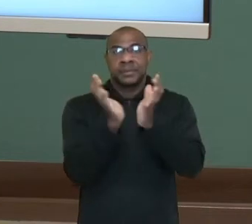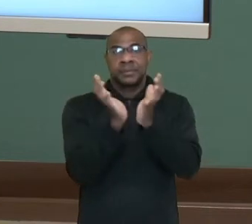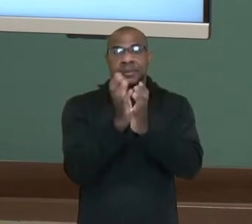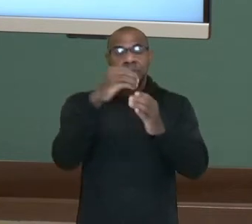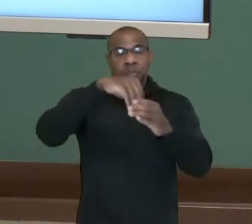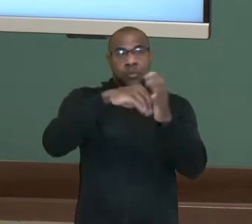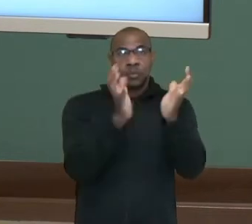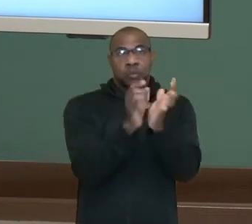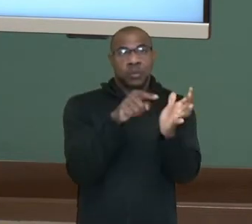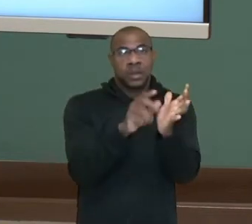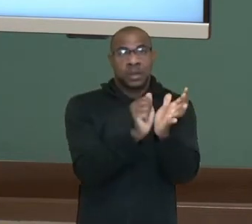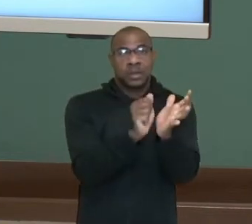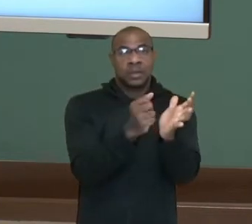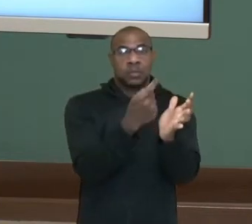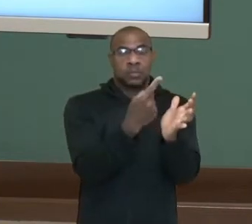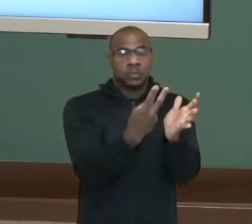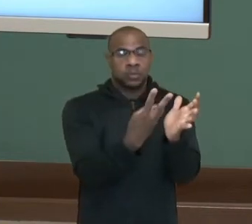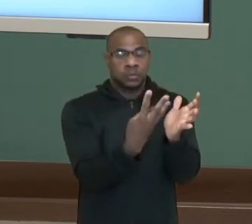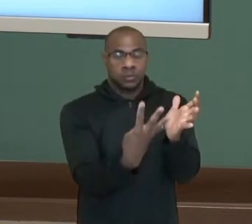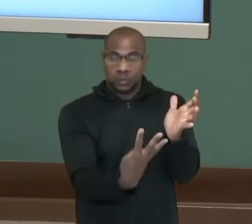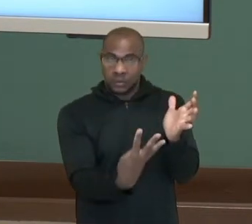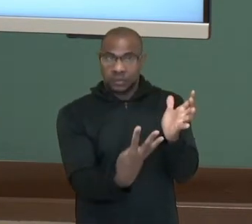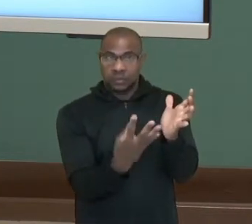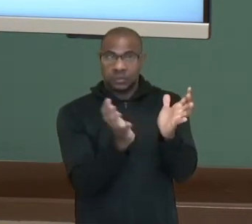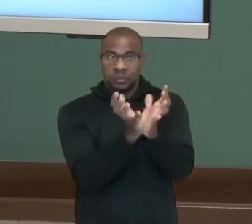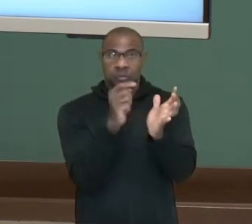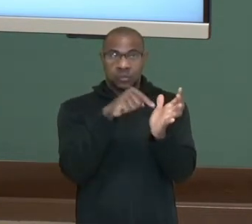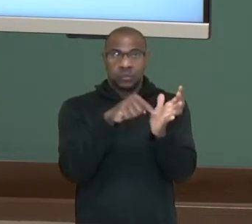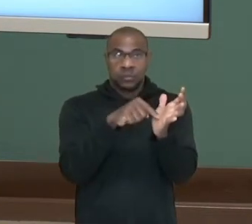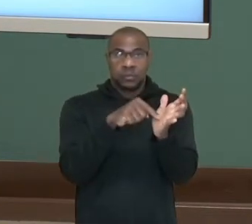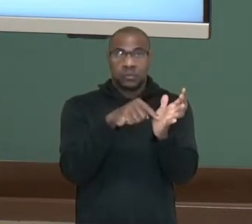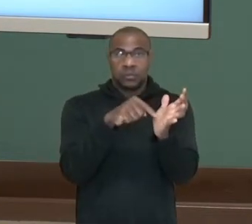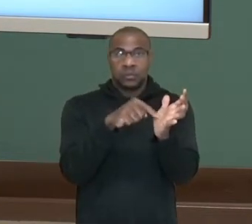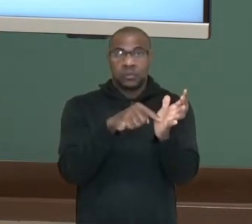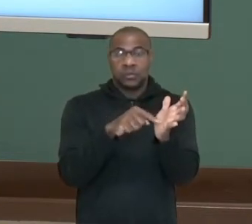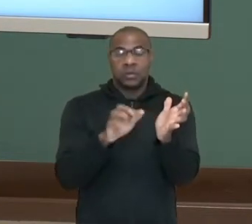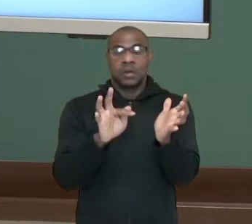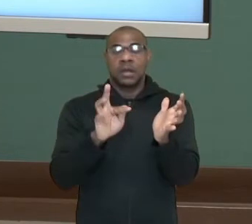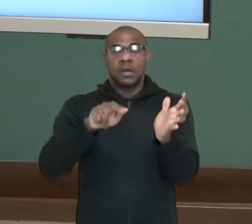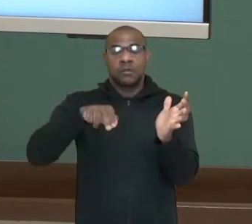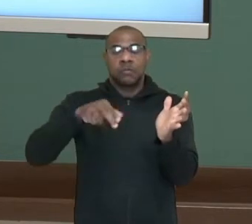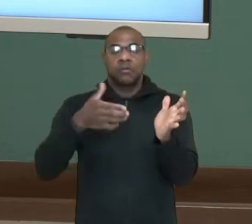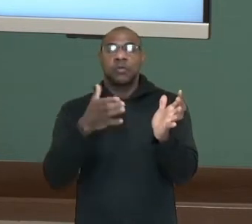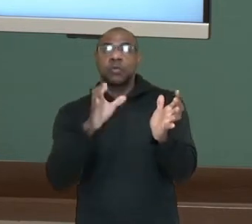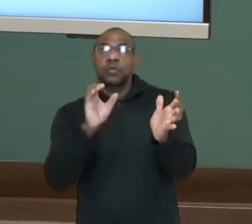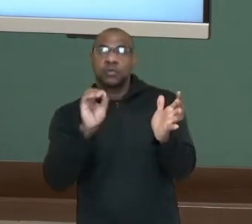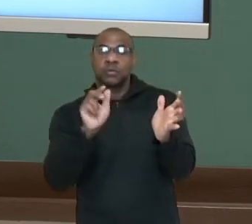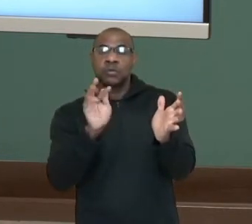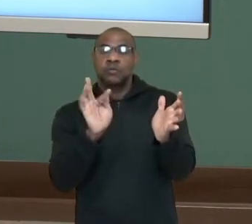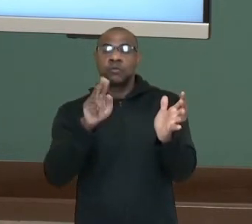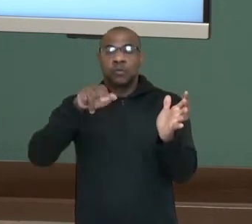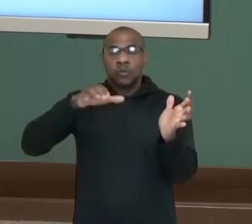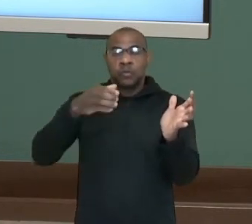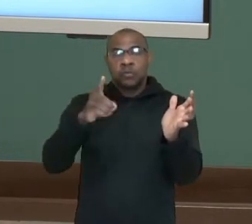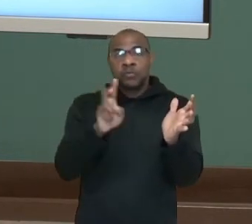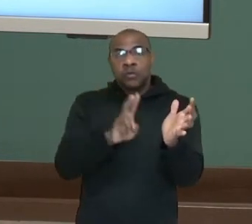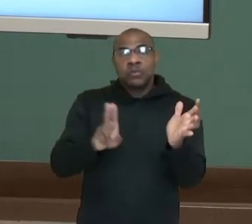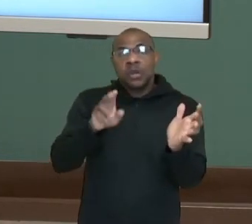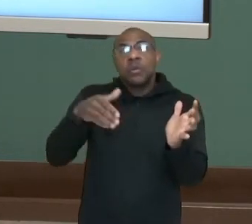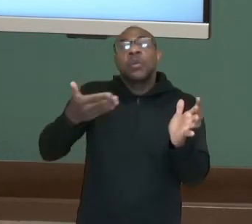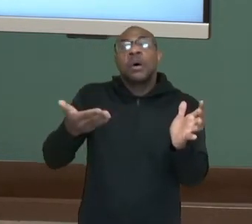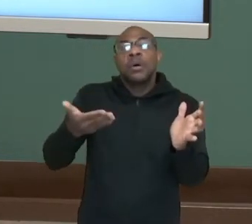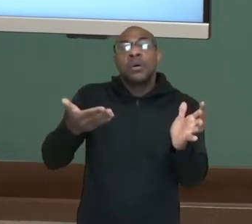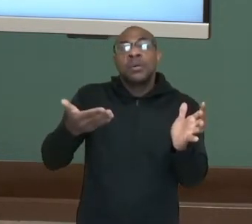A. 1, 2, 3 e 4. Vou colocar na função. Qual é a função que eu vou utilizar